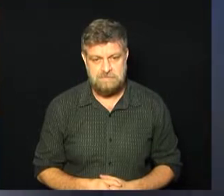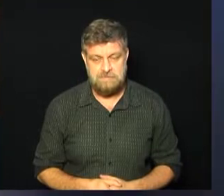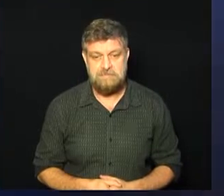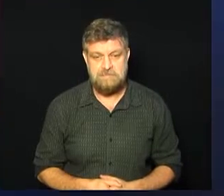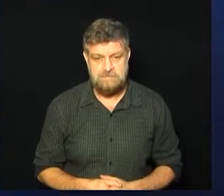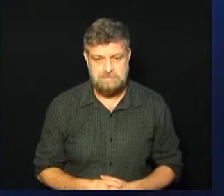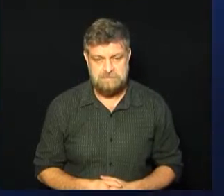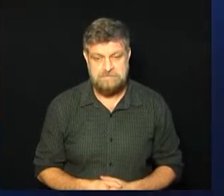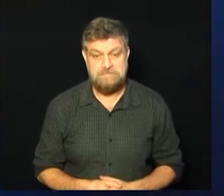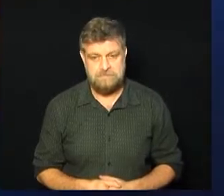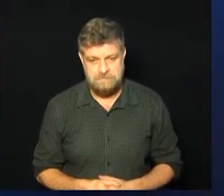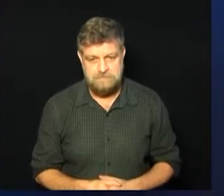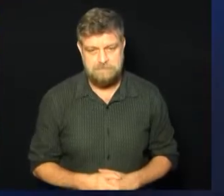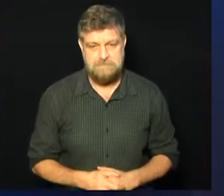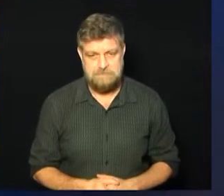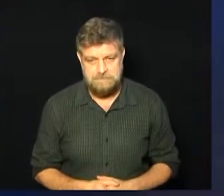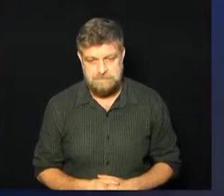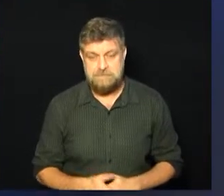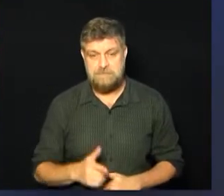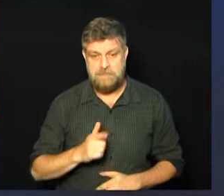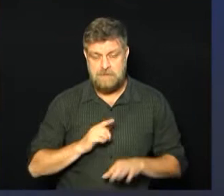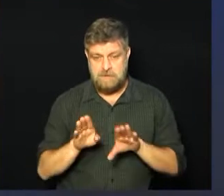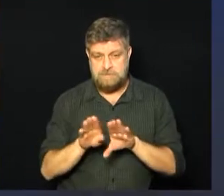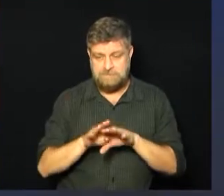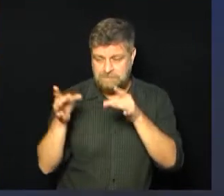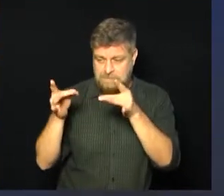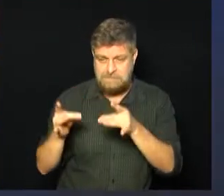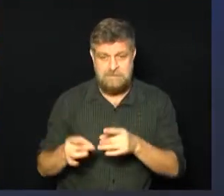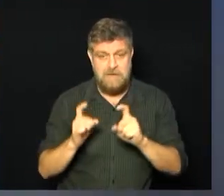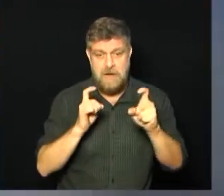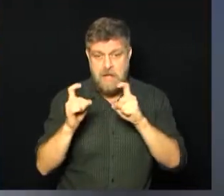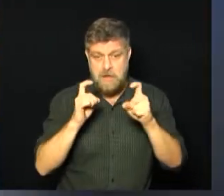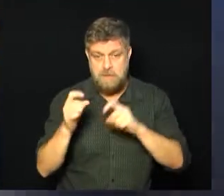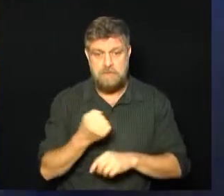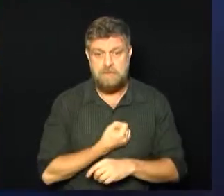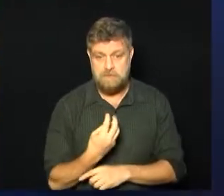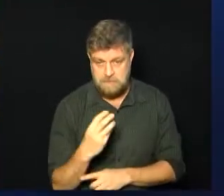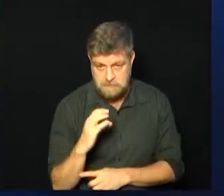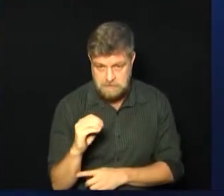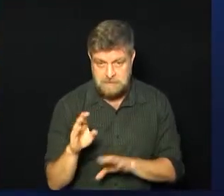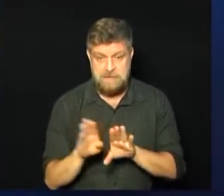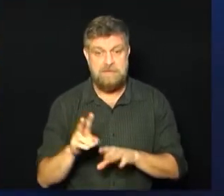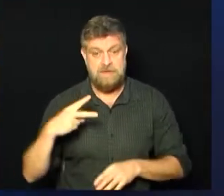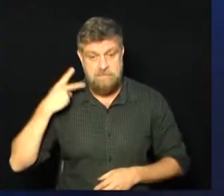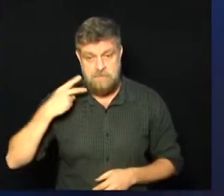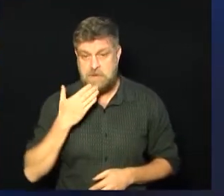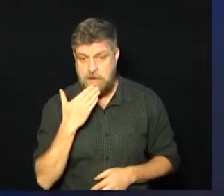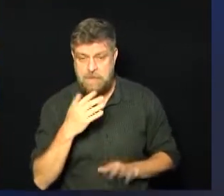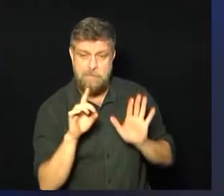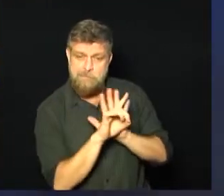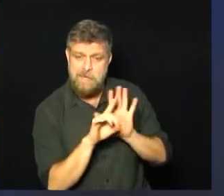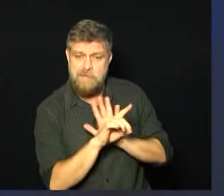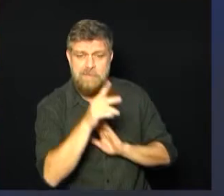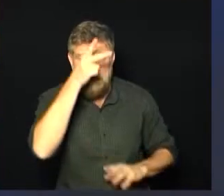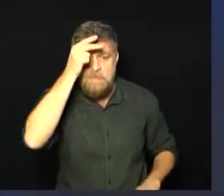Cabeça depois das compras. Tem ainda os detalhes da reunião ordinária de número 30 e tem vereador que pede informações